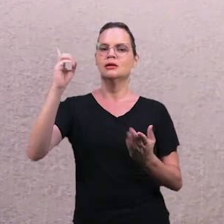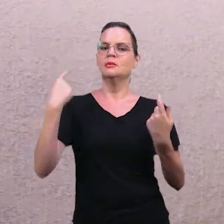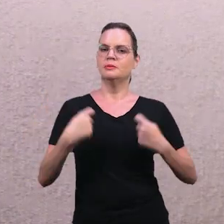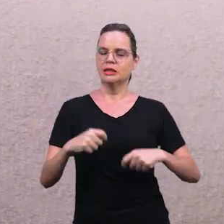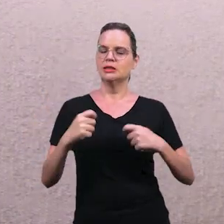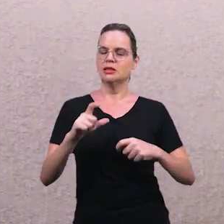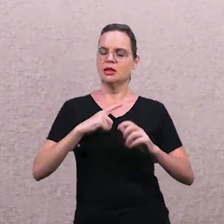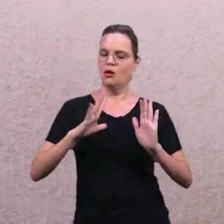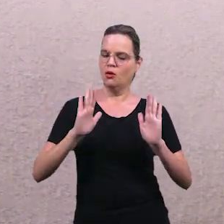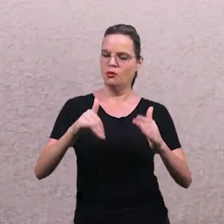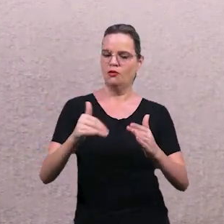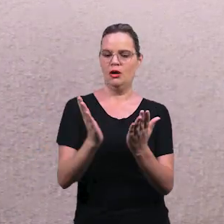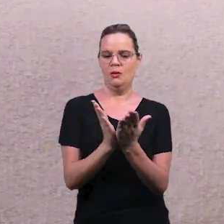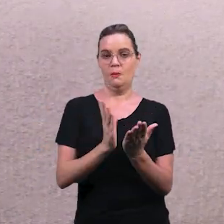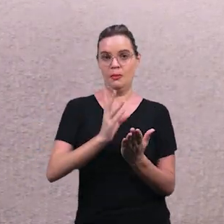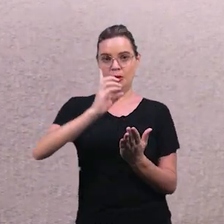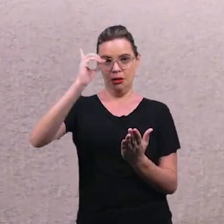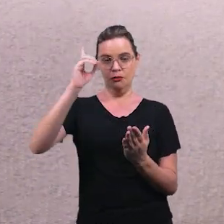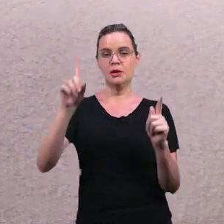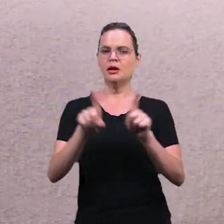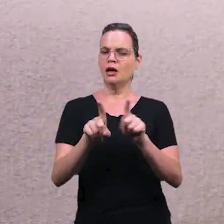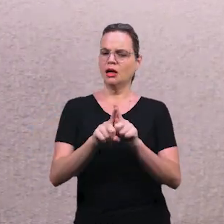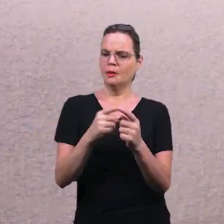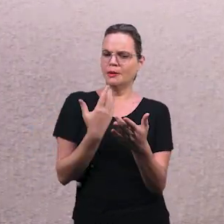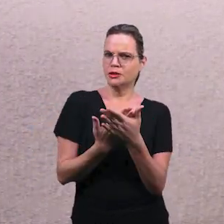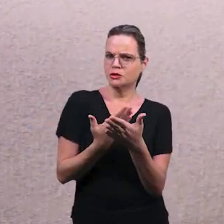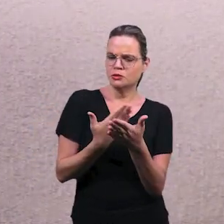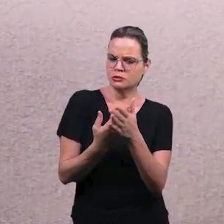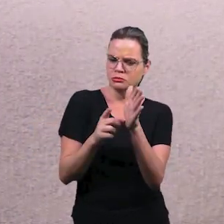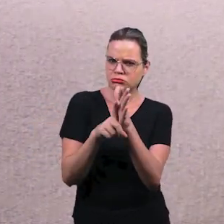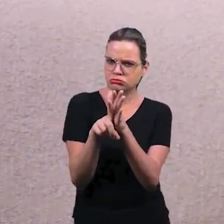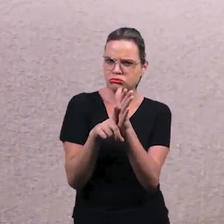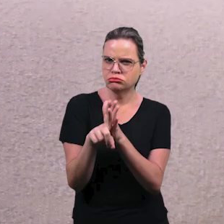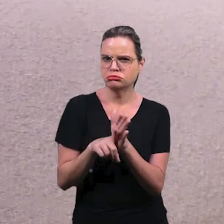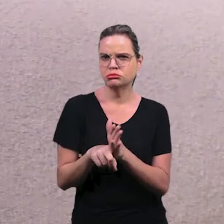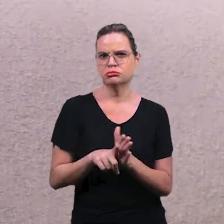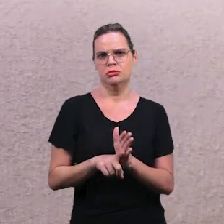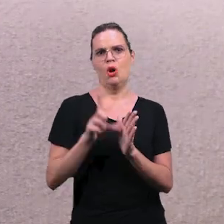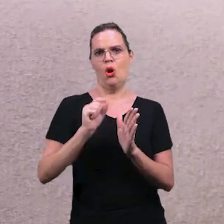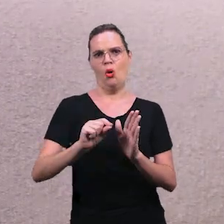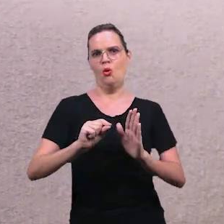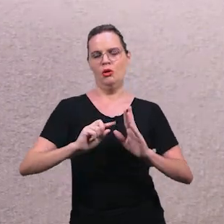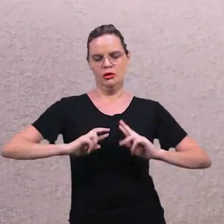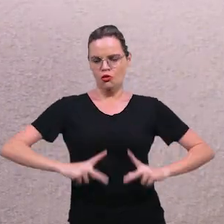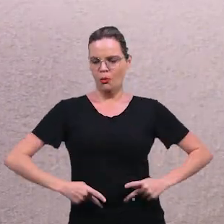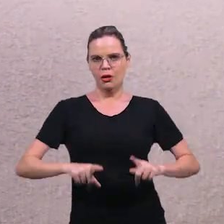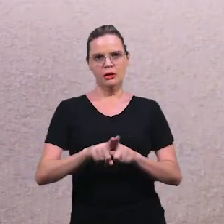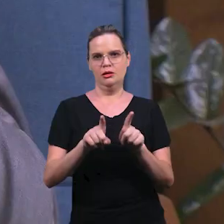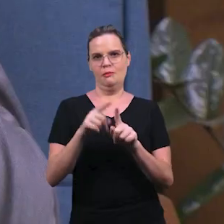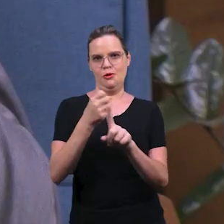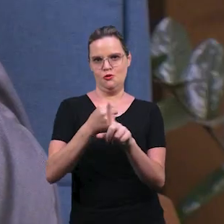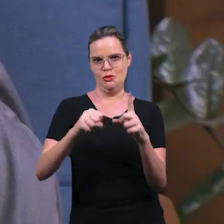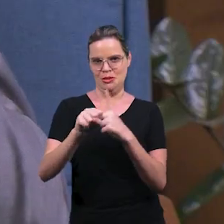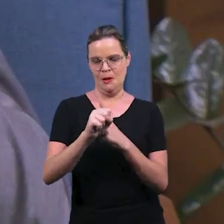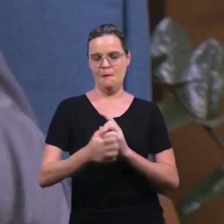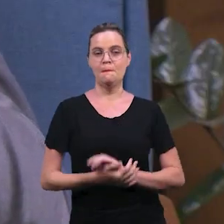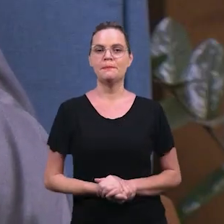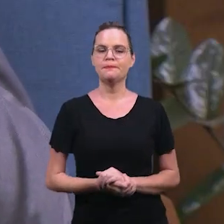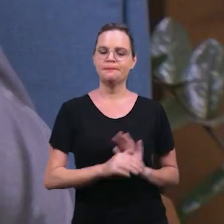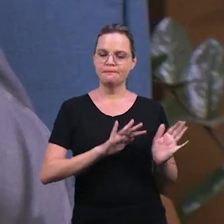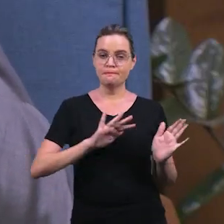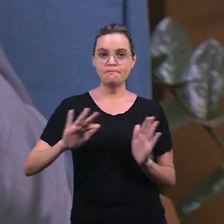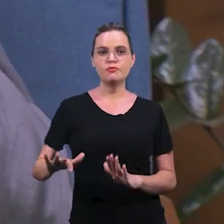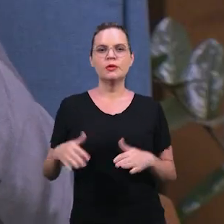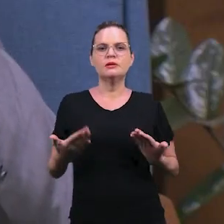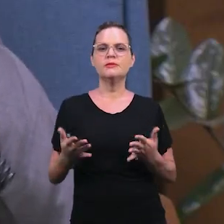visão cristã. E também nos estudos, nas pesquisas das ciências humanas e sociais. O aspecto